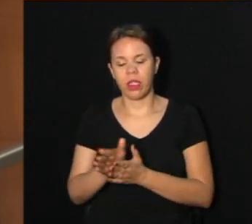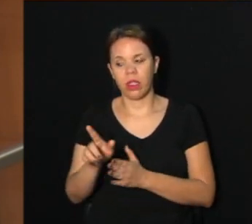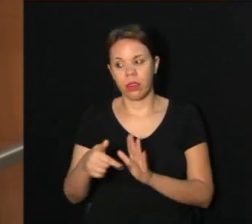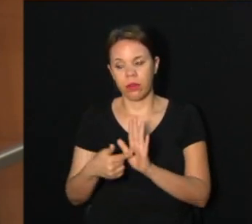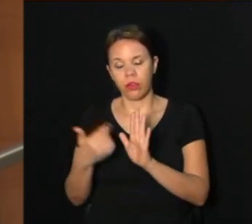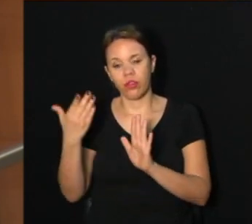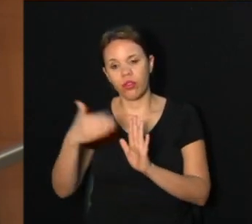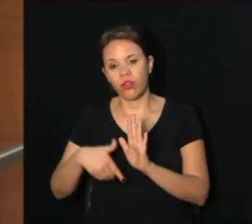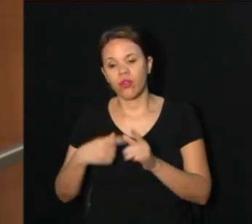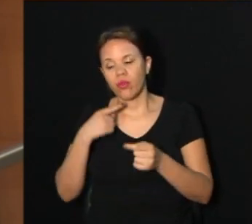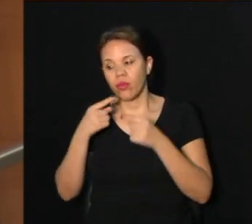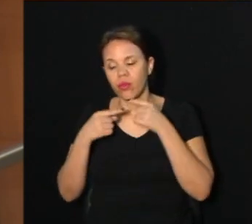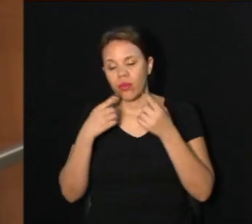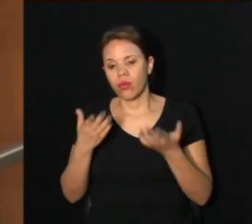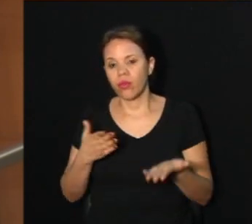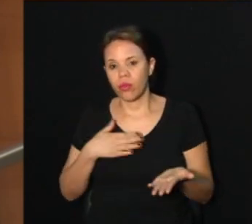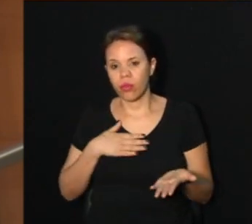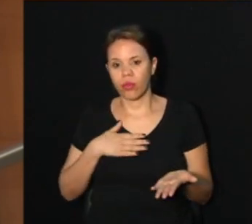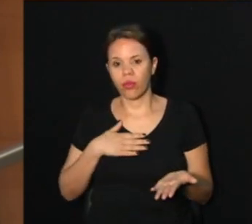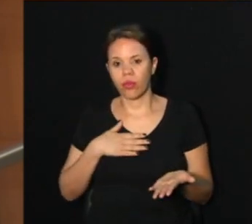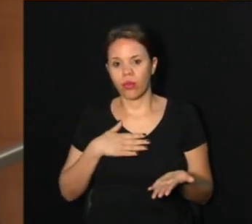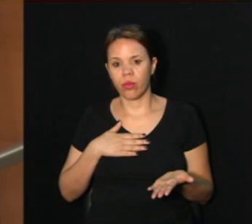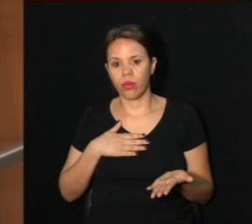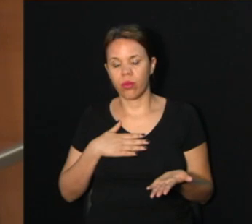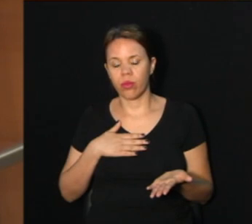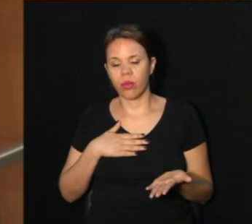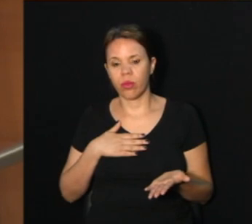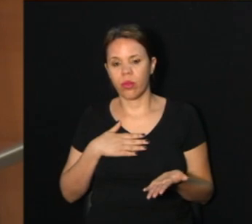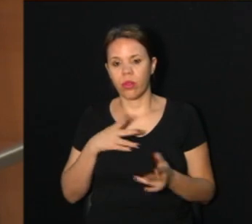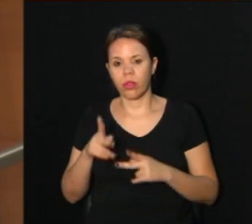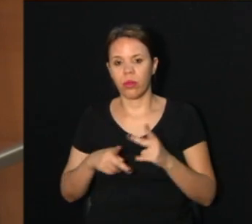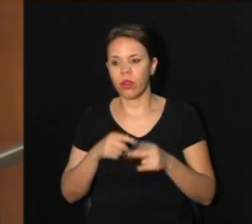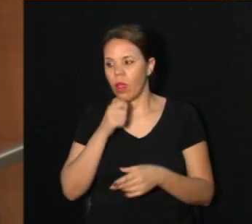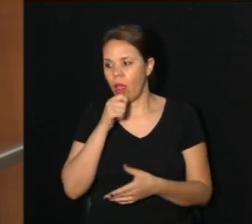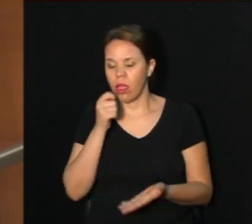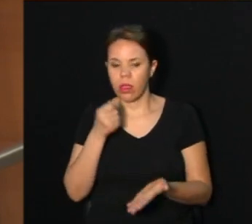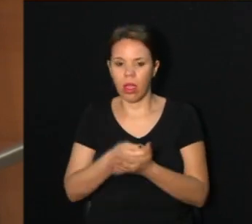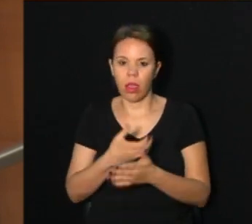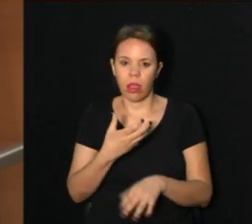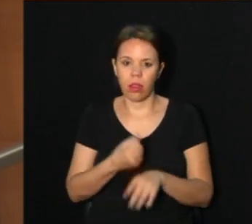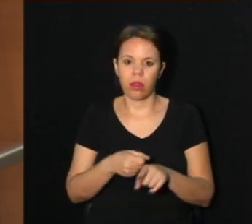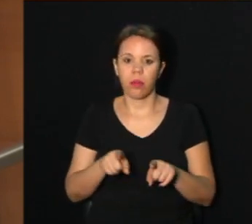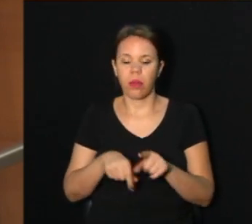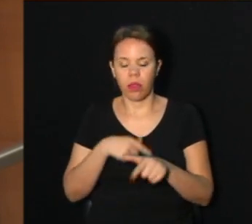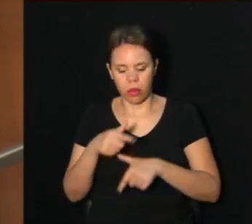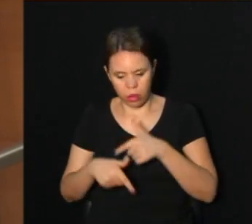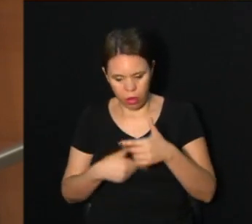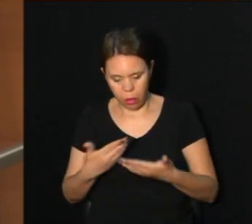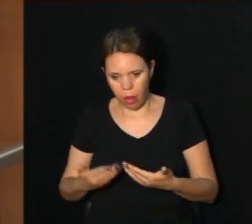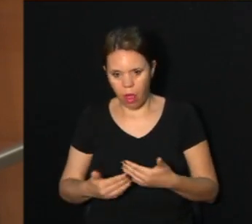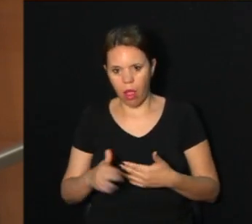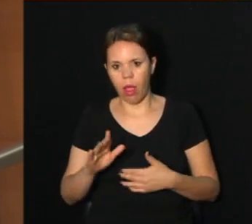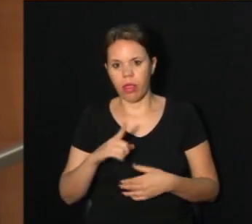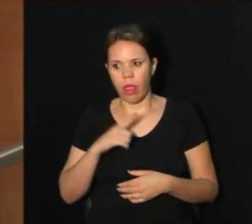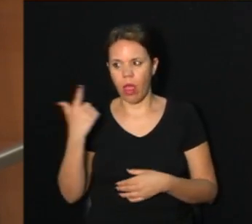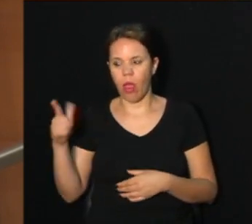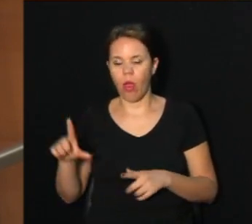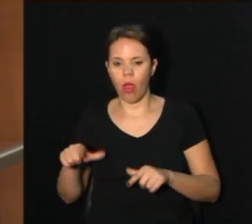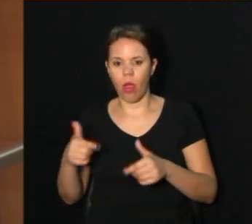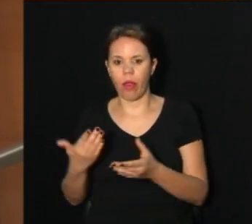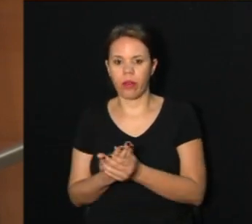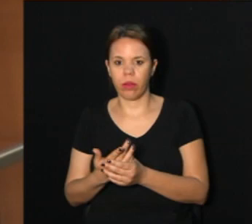questão. Inclusive, a minha é dos inativos, mas inclusive nos ativos. Eu tenho uma outra ação